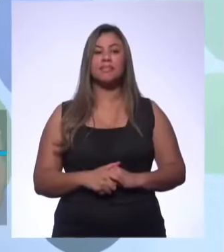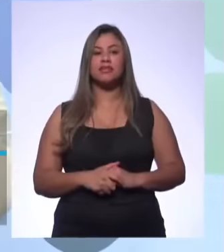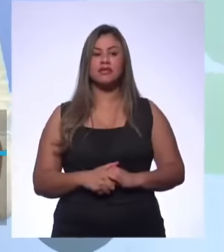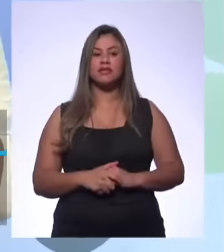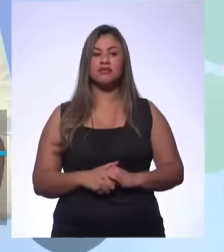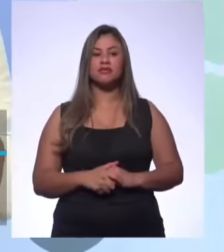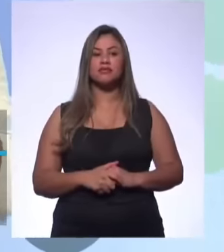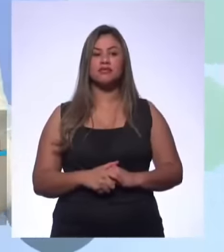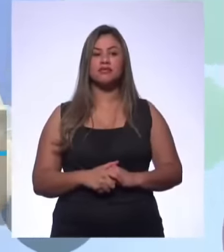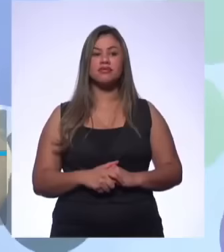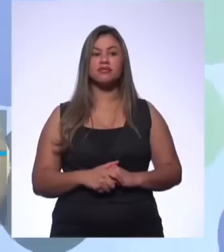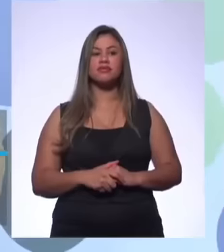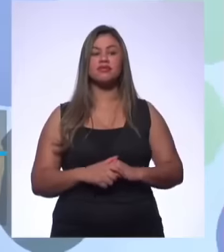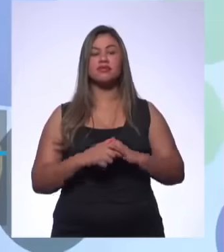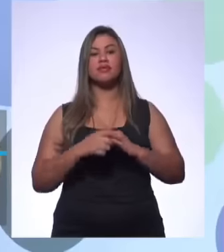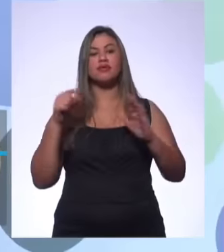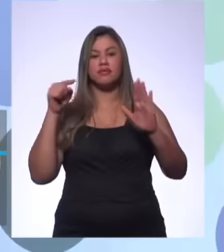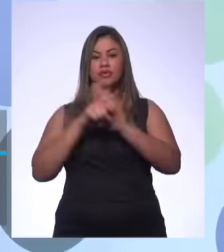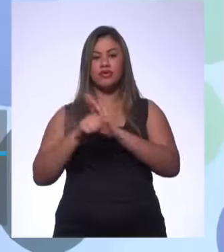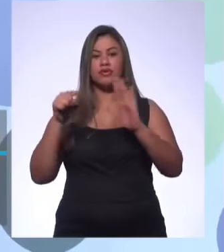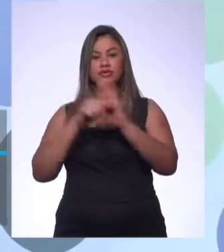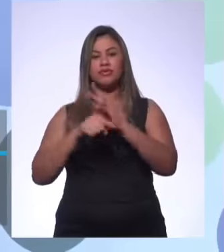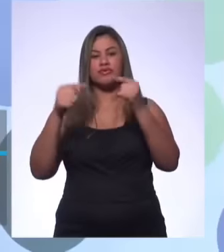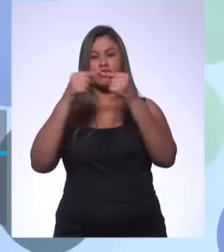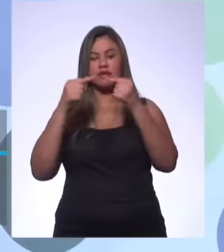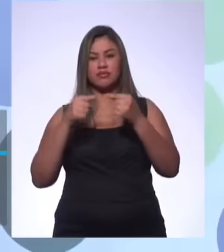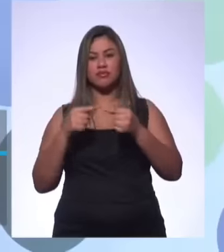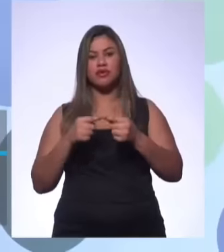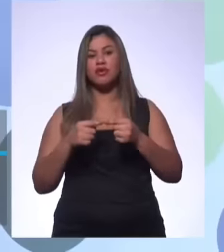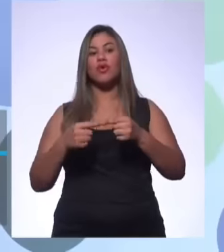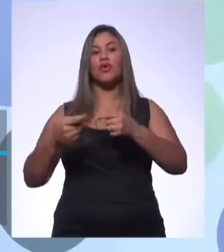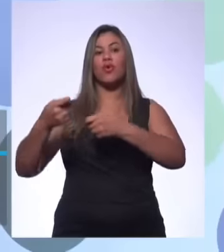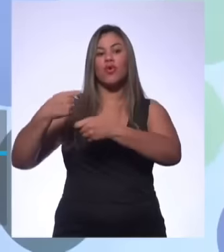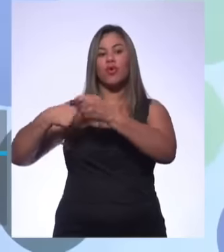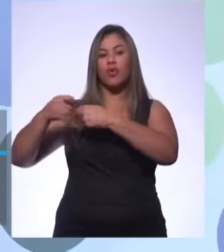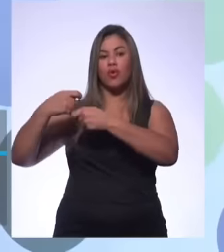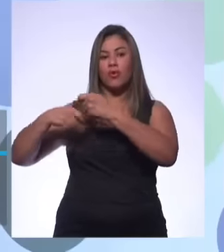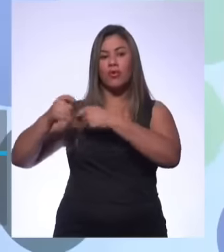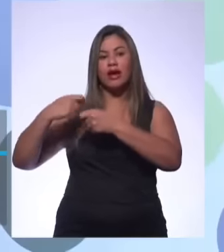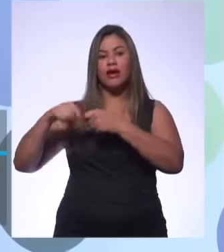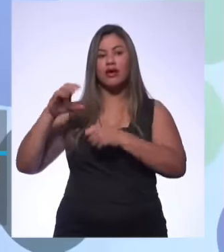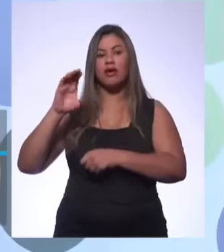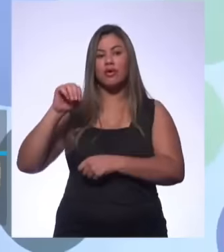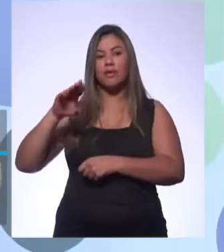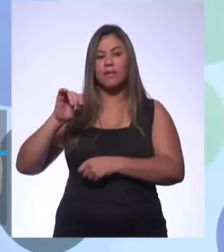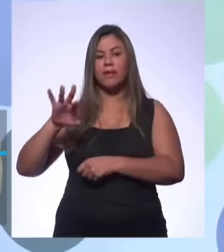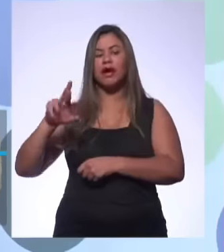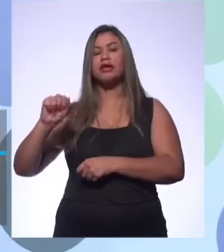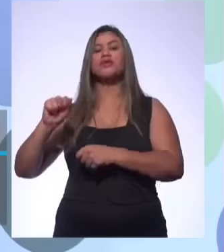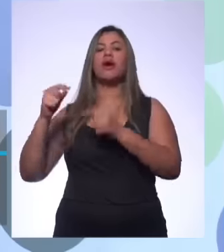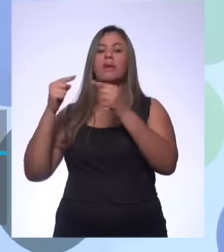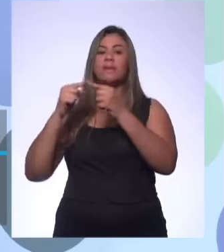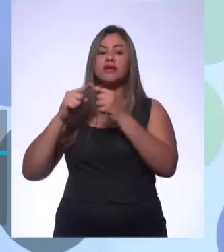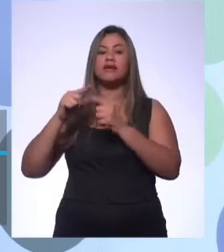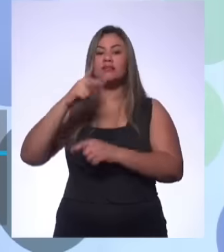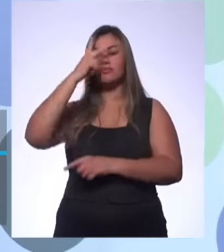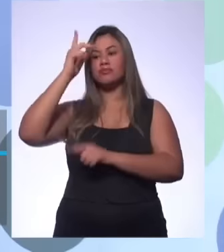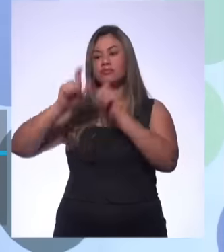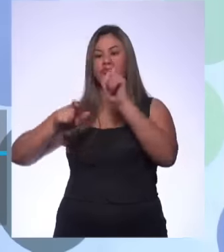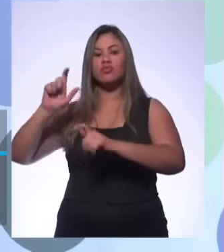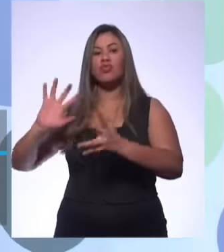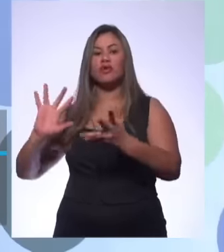aí praticamente a questão disparadora, foi que o comércio lembra cidadãos, né? Que foi